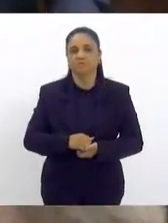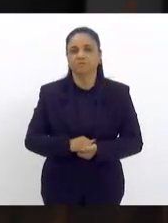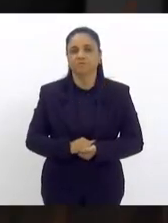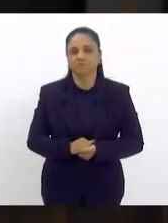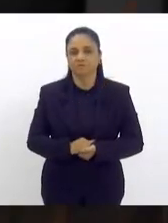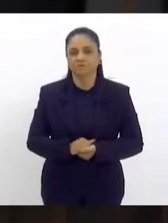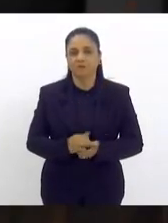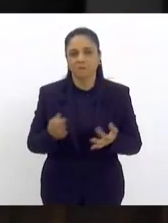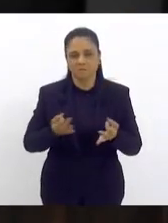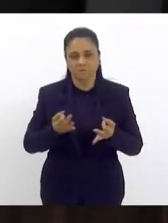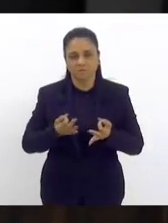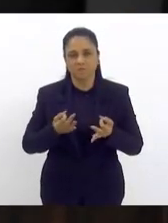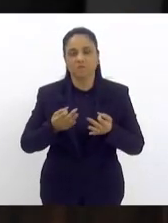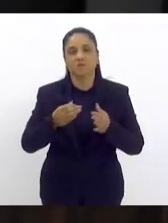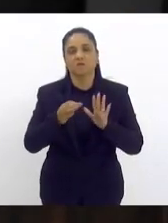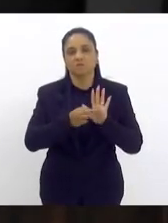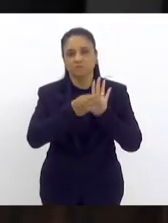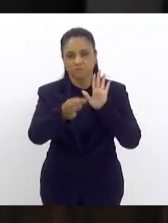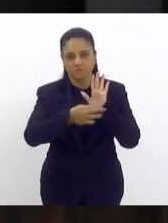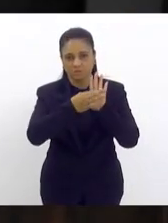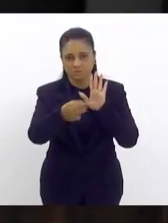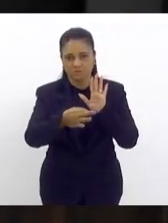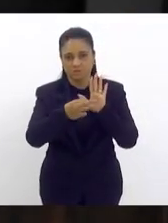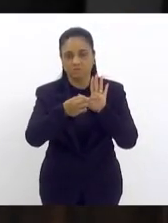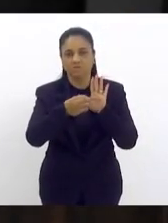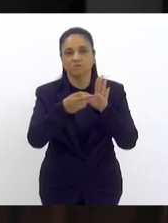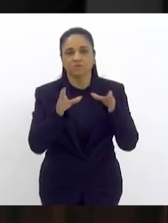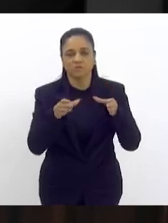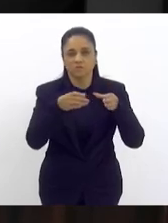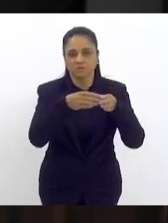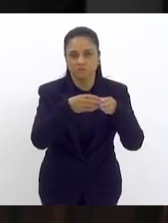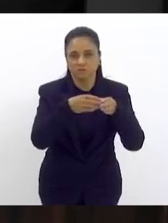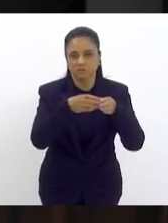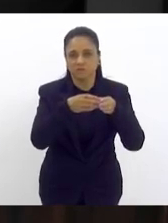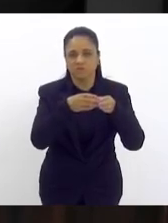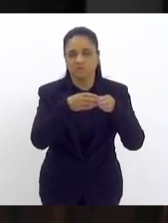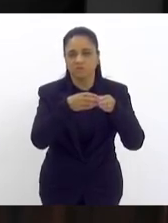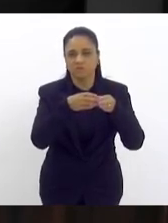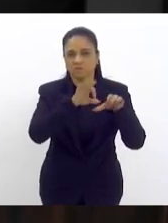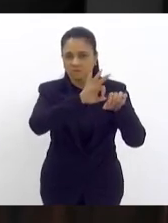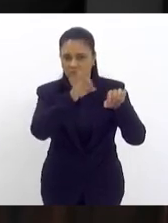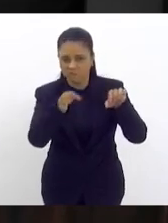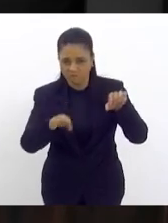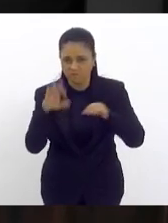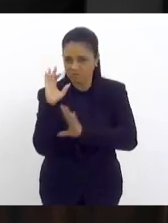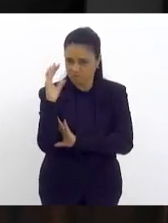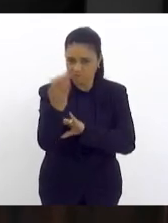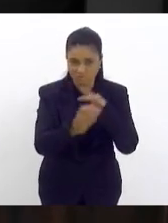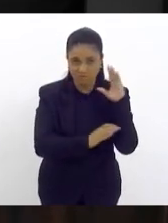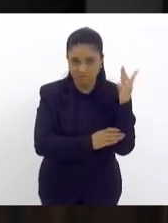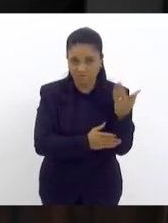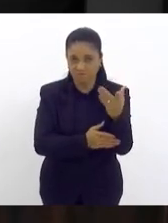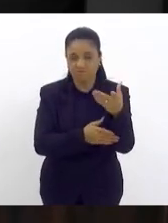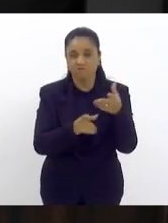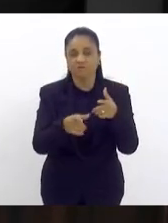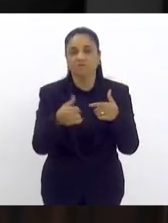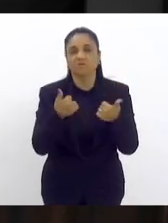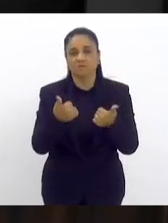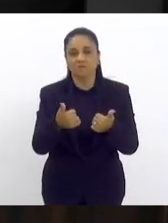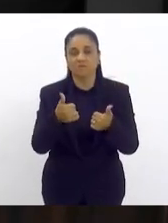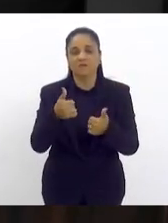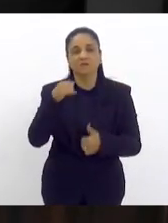para emitir parecer pela comissão de saneamento ambiental pela ordem concluído por substitutivo deputado